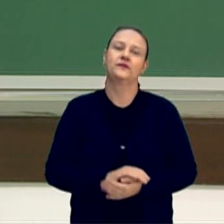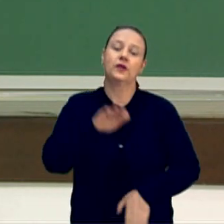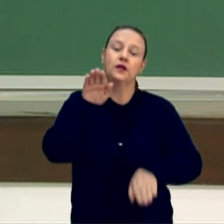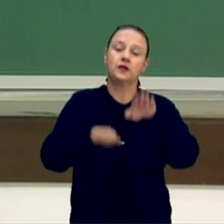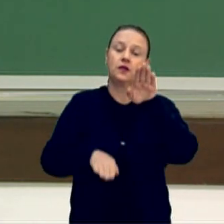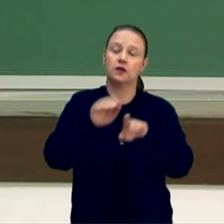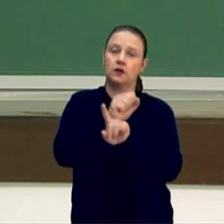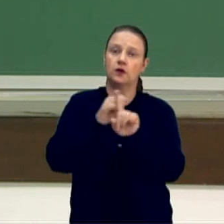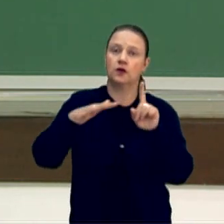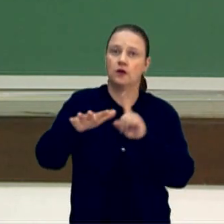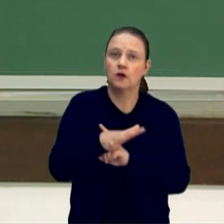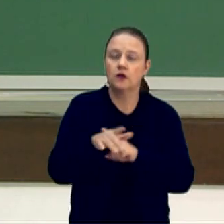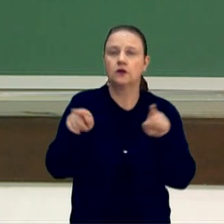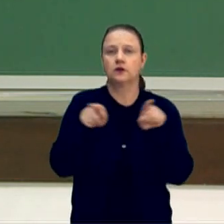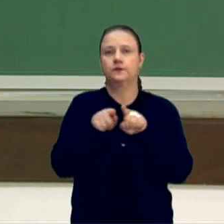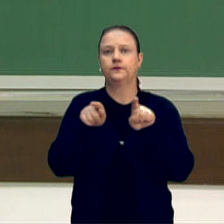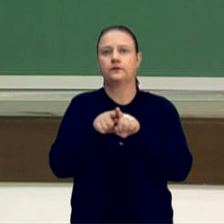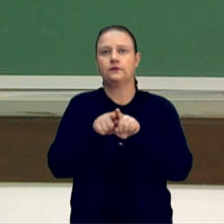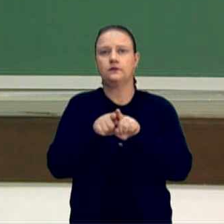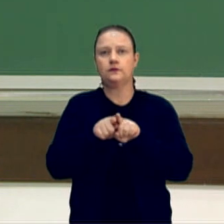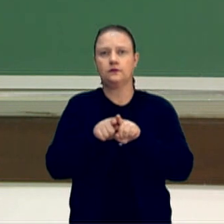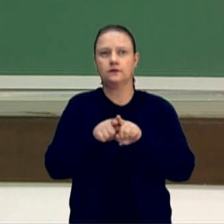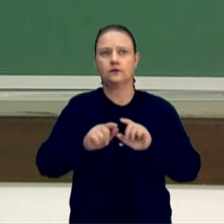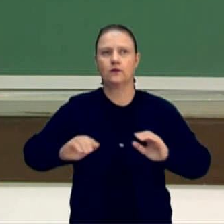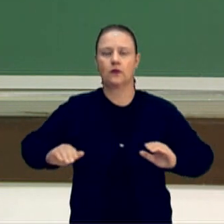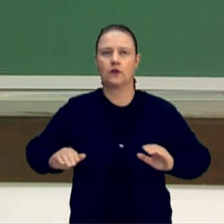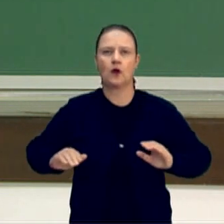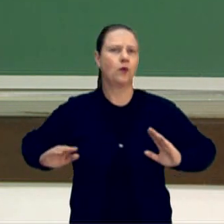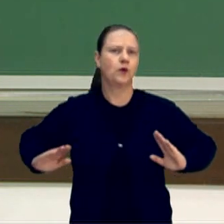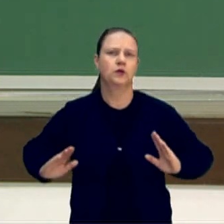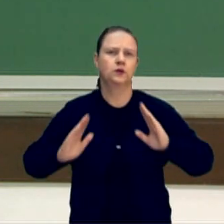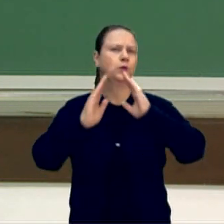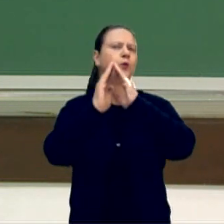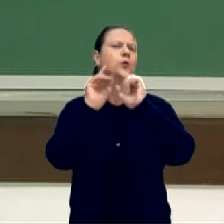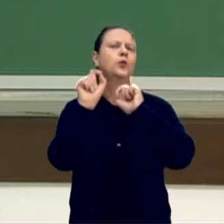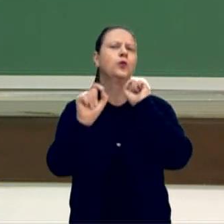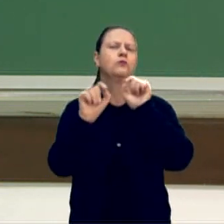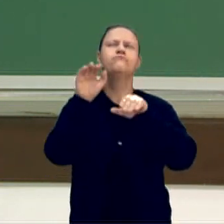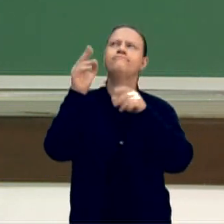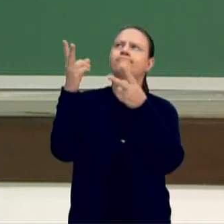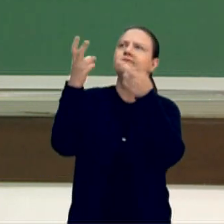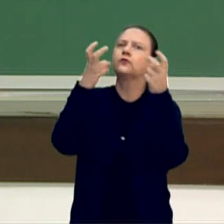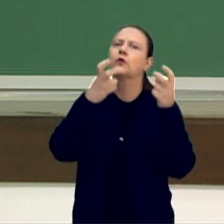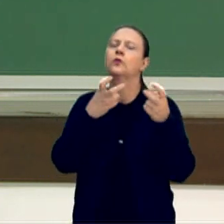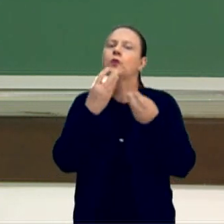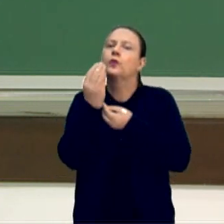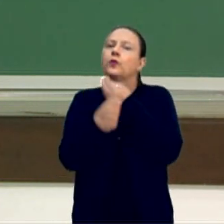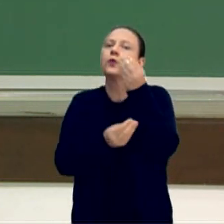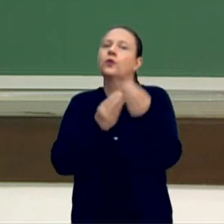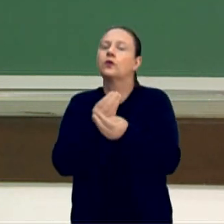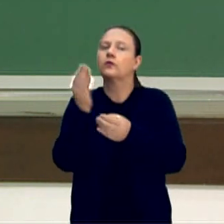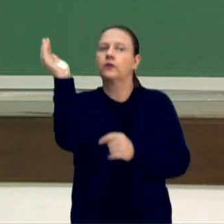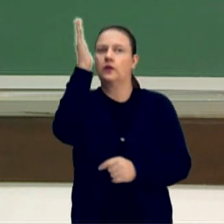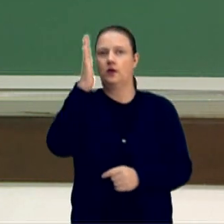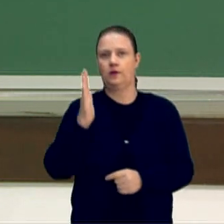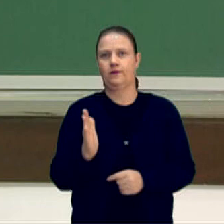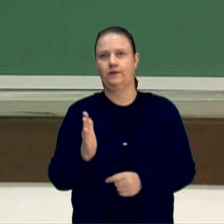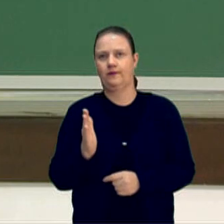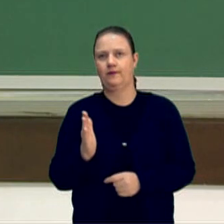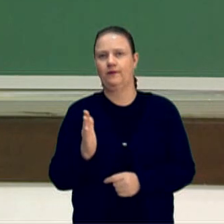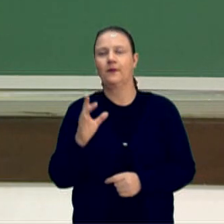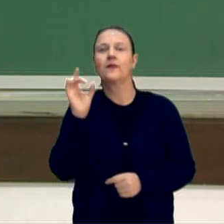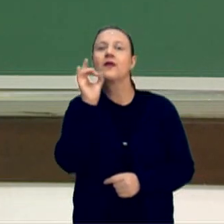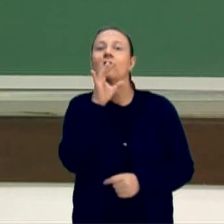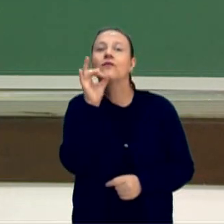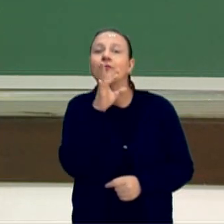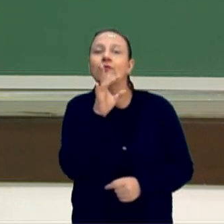desigualdade social, e está aí a pirâmide etária como um medidor sobre isso. Como que o Brasil está hoje? Está aqui, ó,